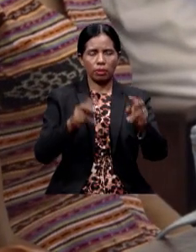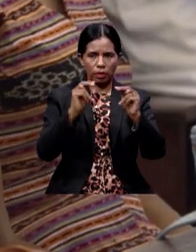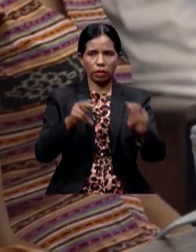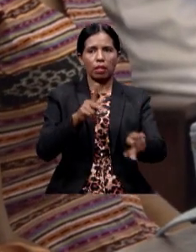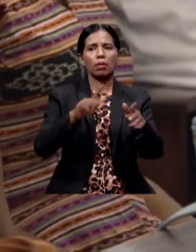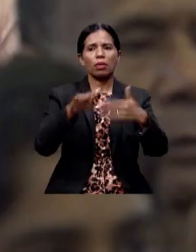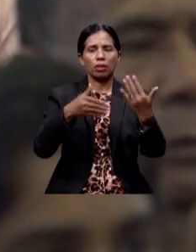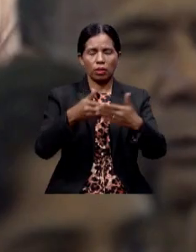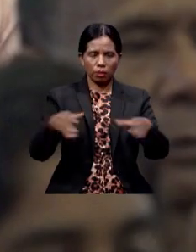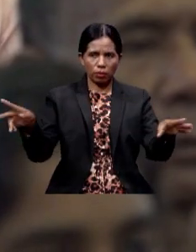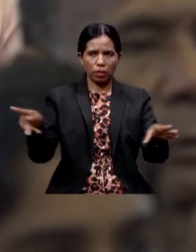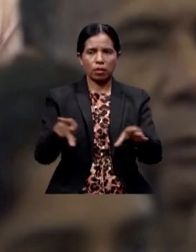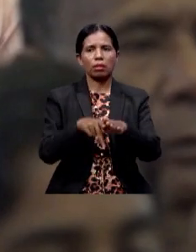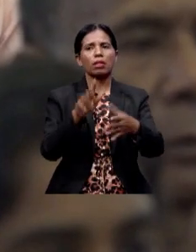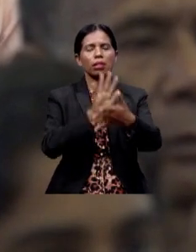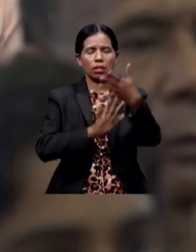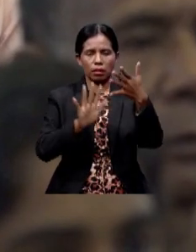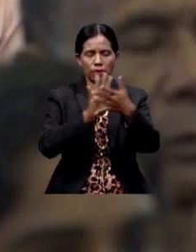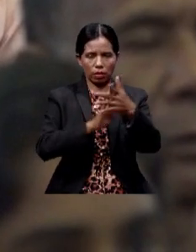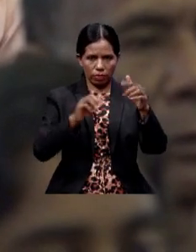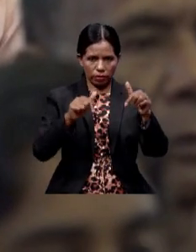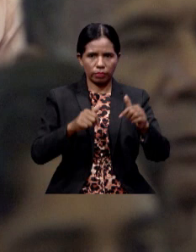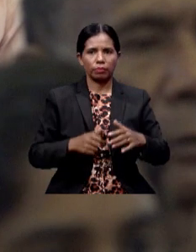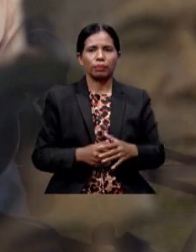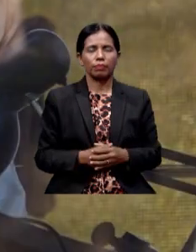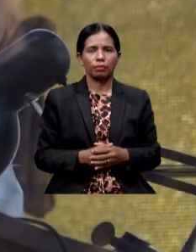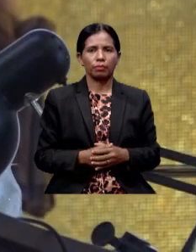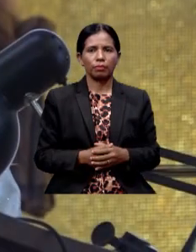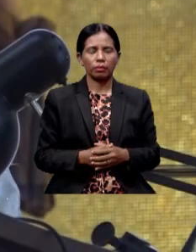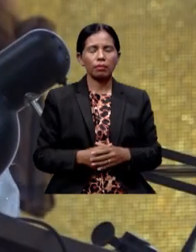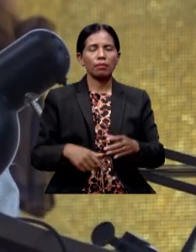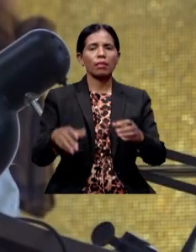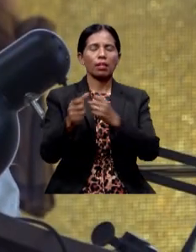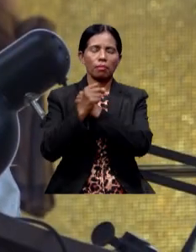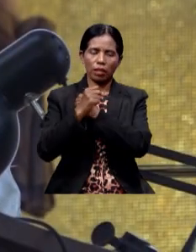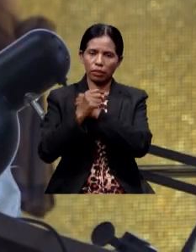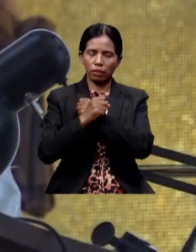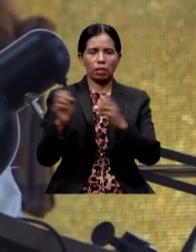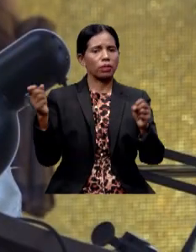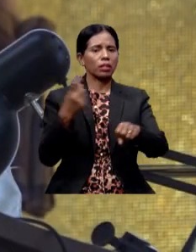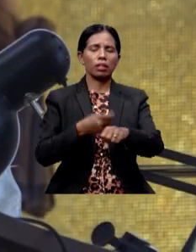nem participação e a celebração, né? E Páscoa, Laos evento bye-bye ida.